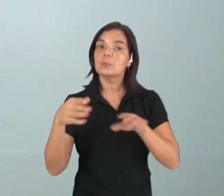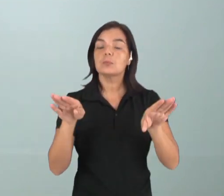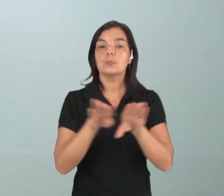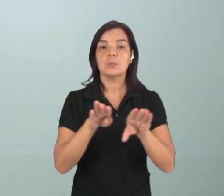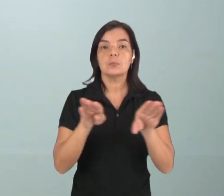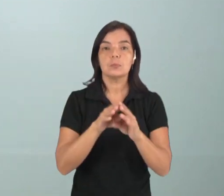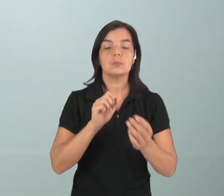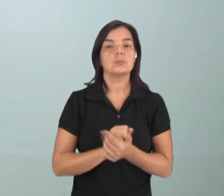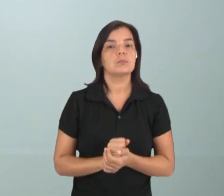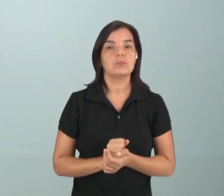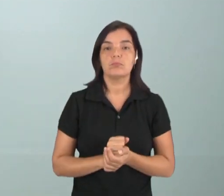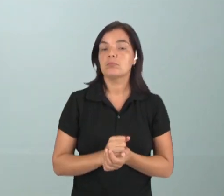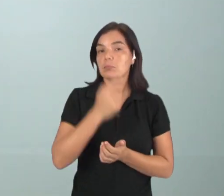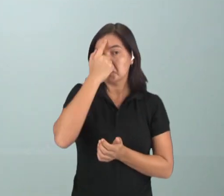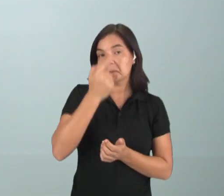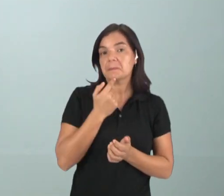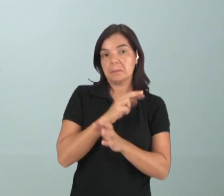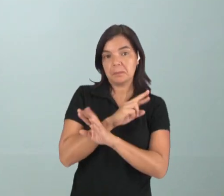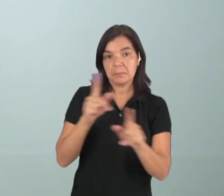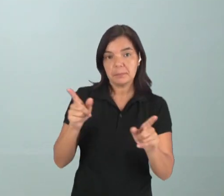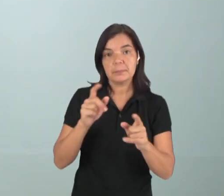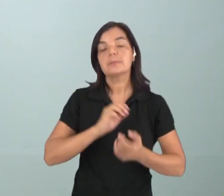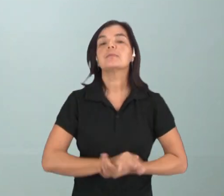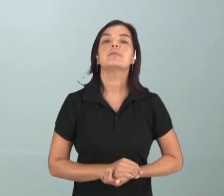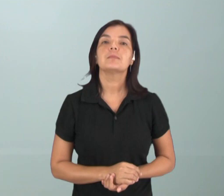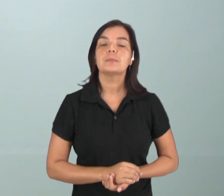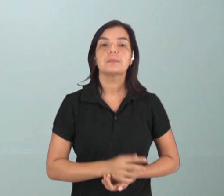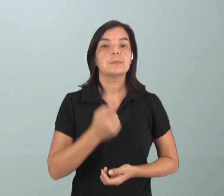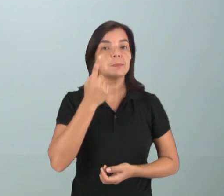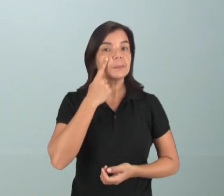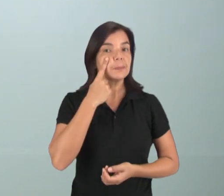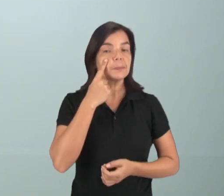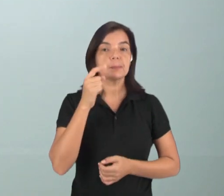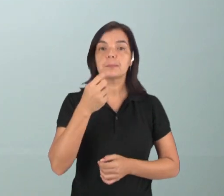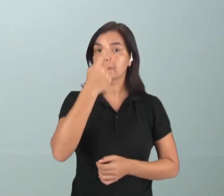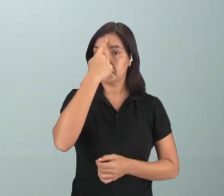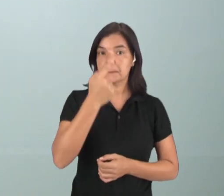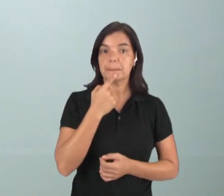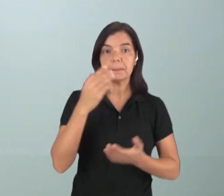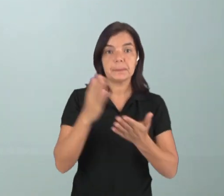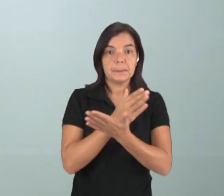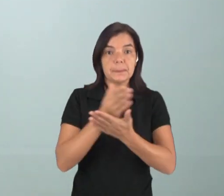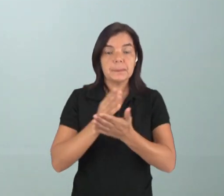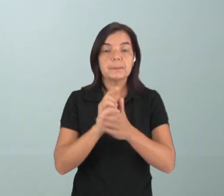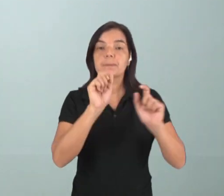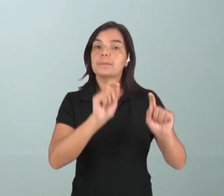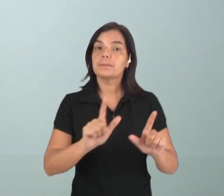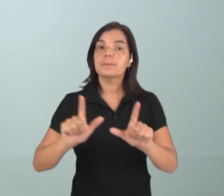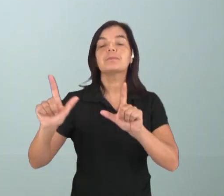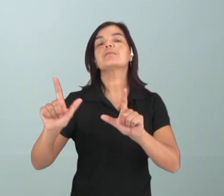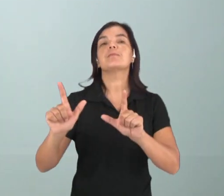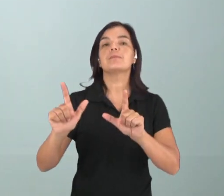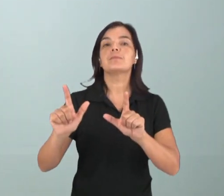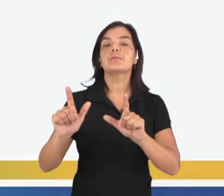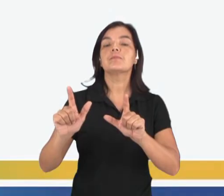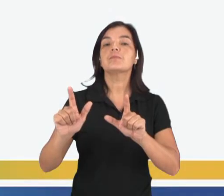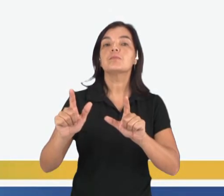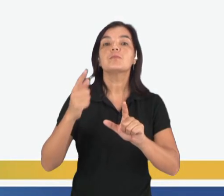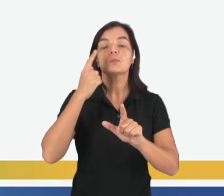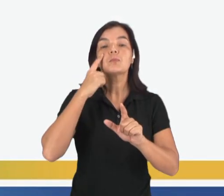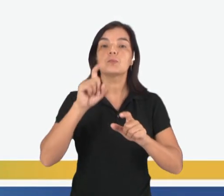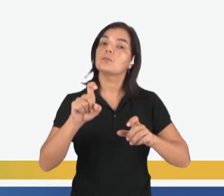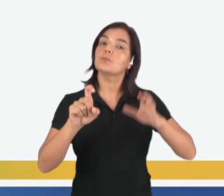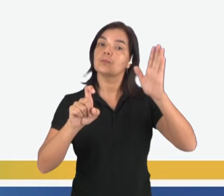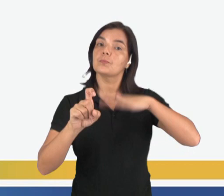outras espécies diferenciadas, tá? Vamos estar visualizando alguns símbolos religiosos em relação ao